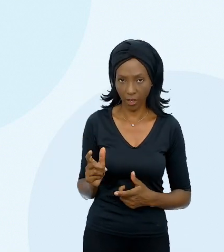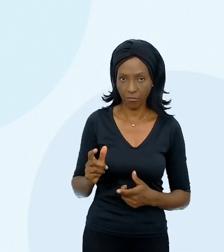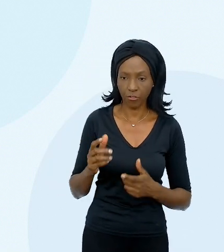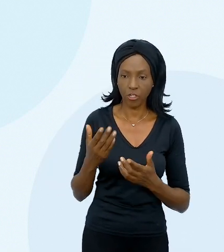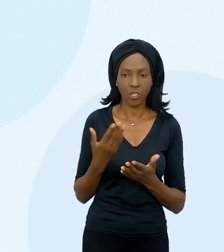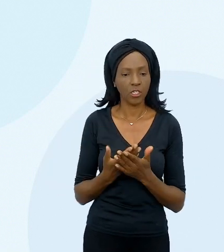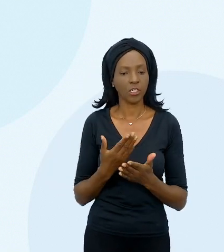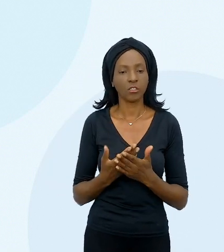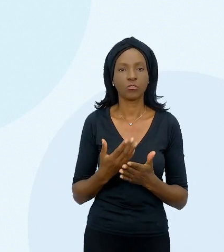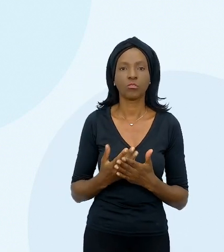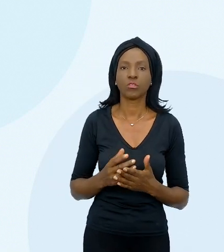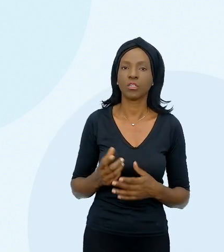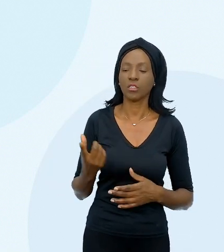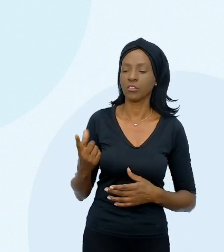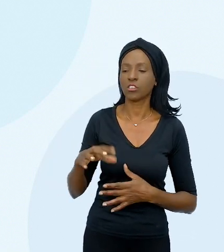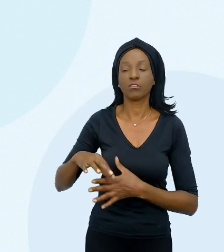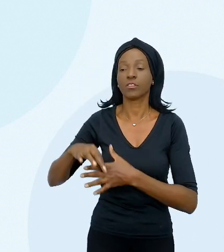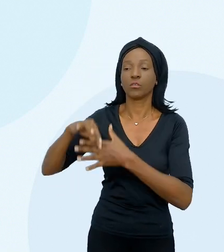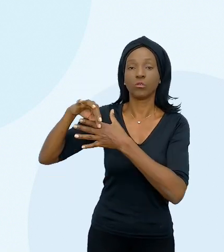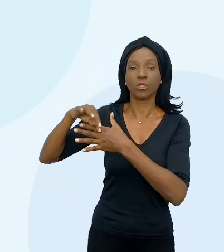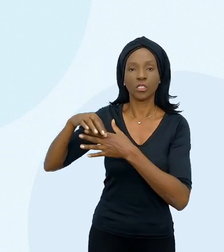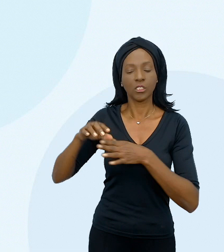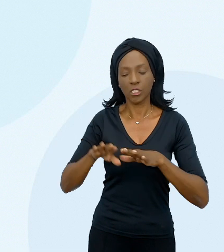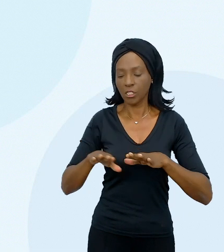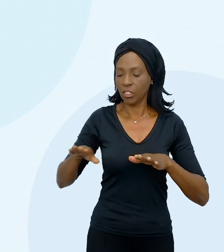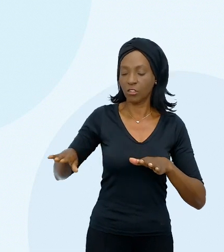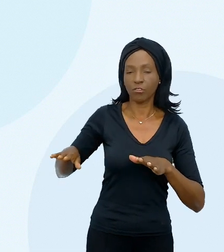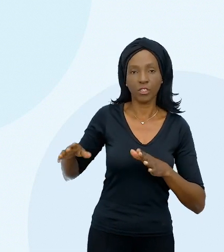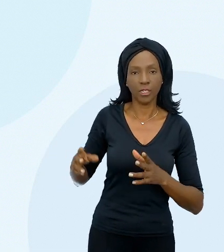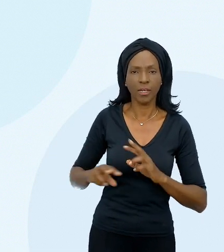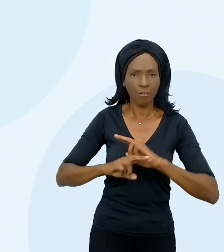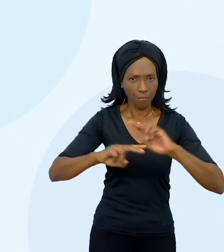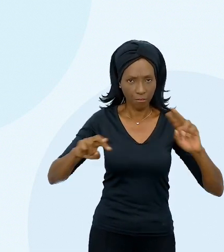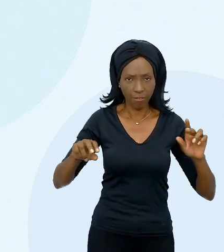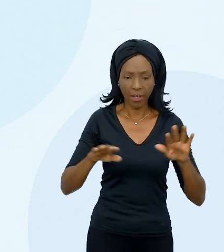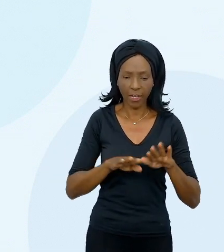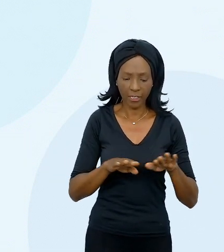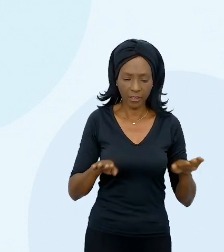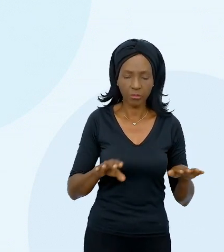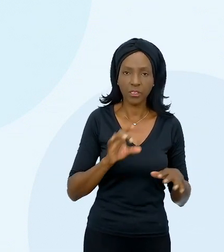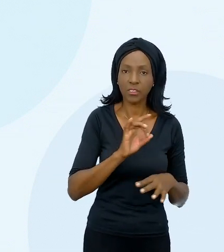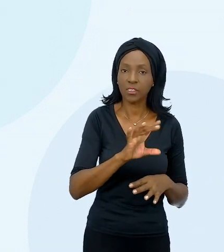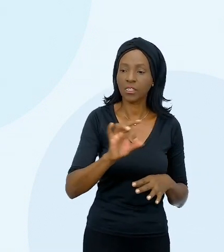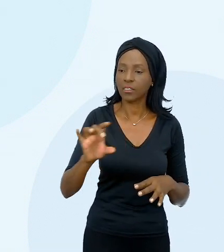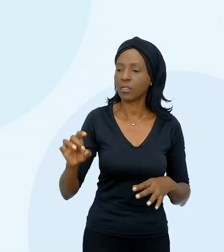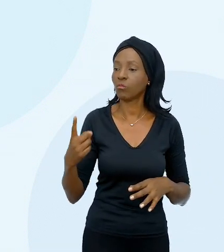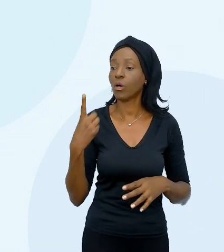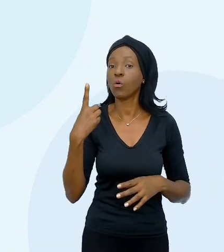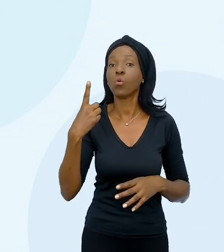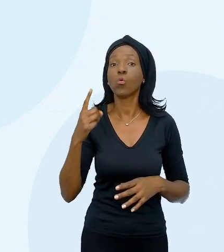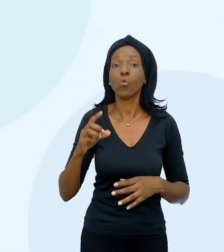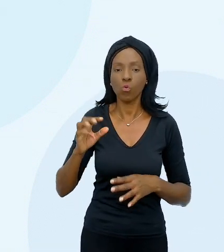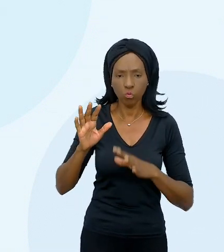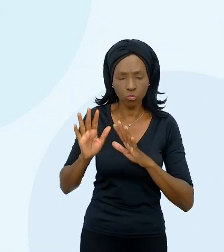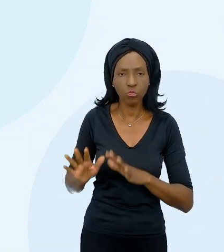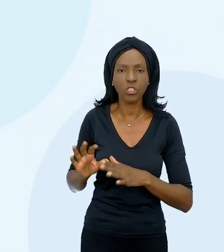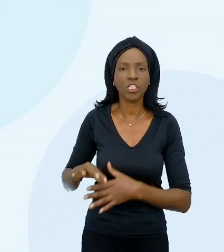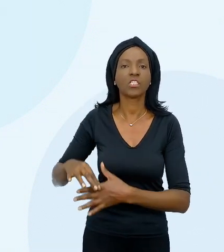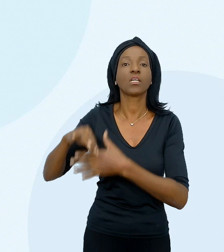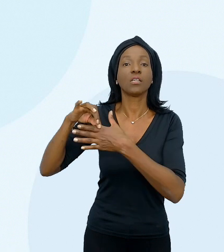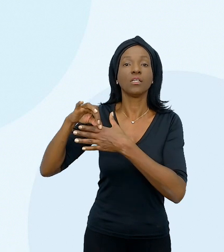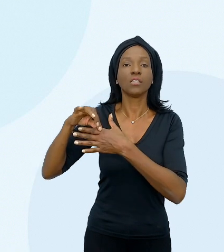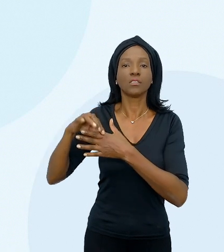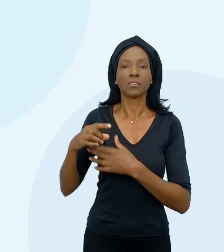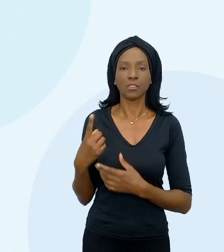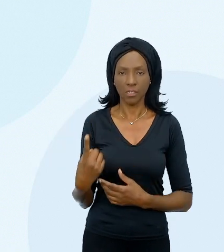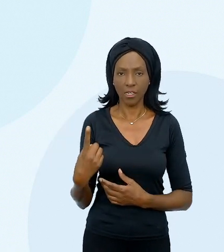permanece, por exemplo, numa determinada mesa. Então, eu tenho várias mesas e em todas elas eu tenho uma pessoa fixa. Quem é? O anfitrião, aquele que recebe